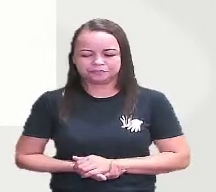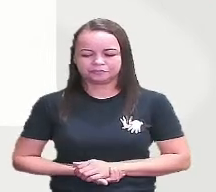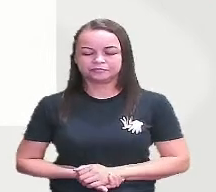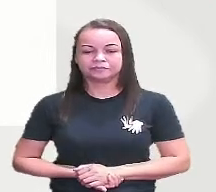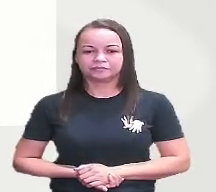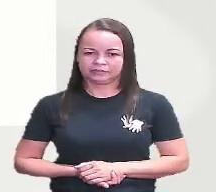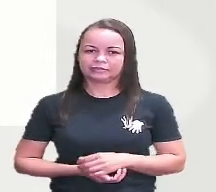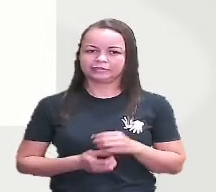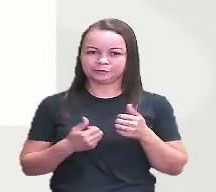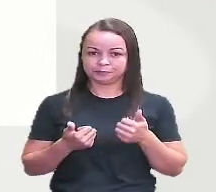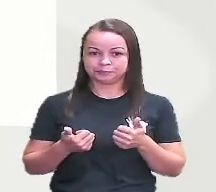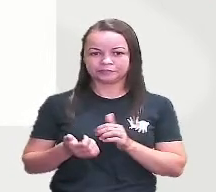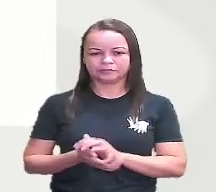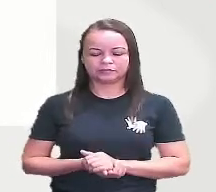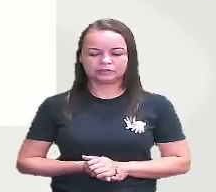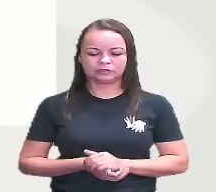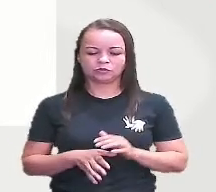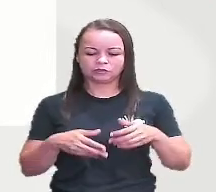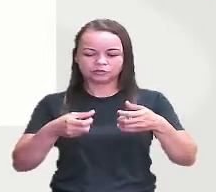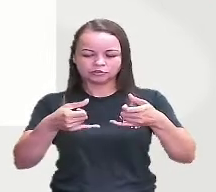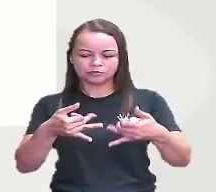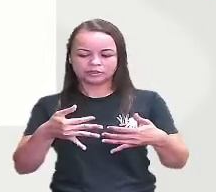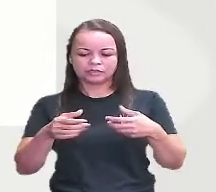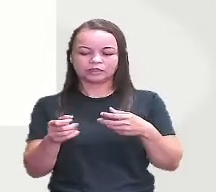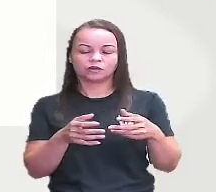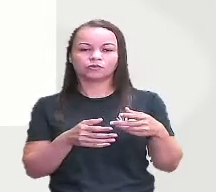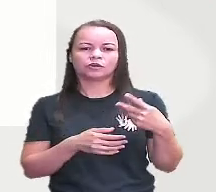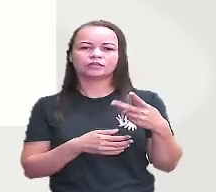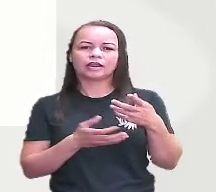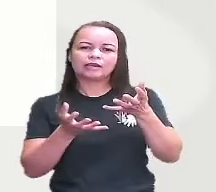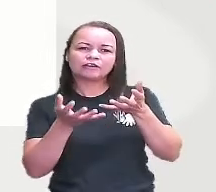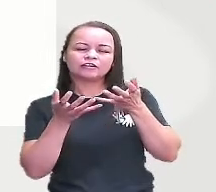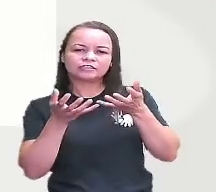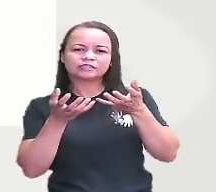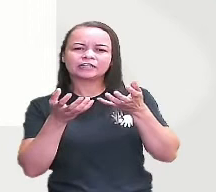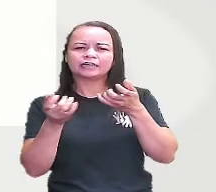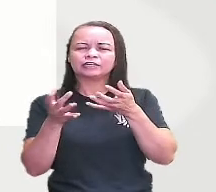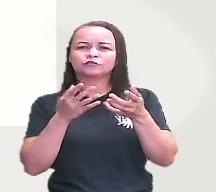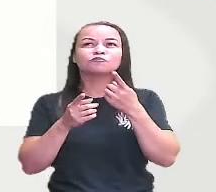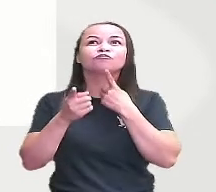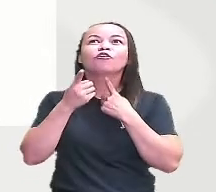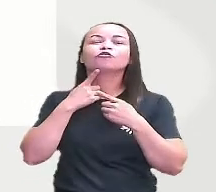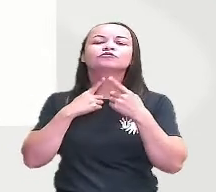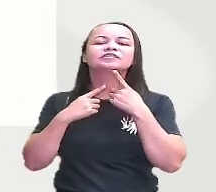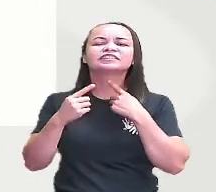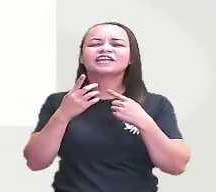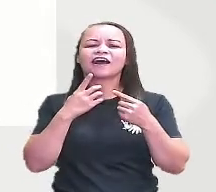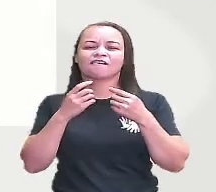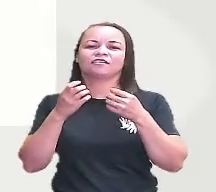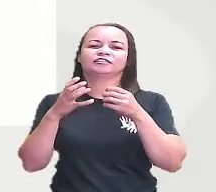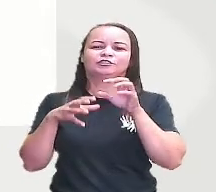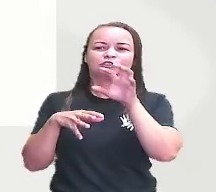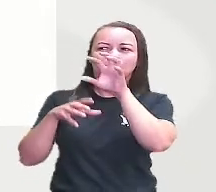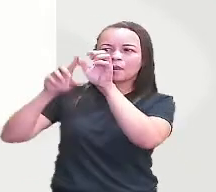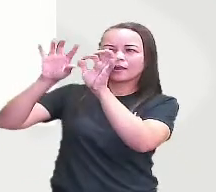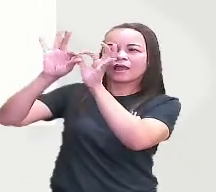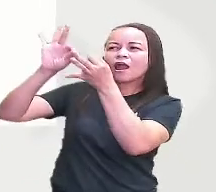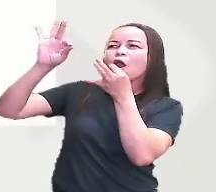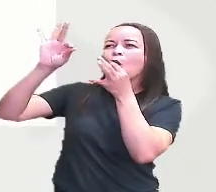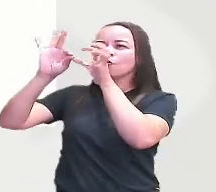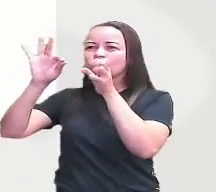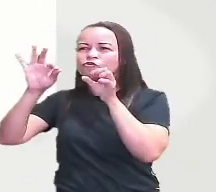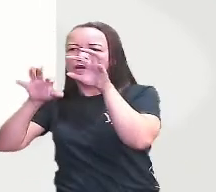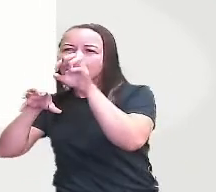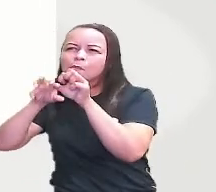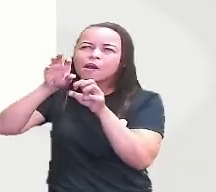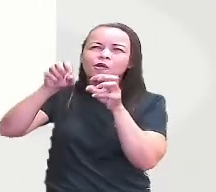Muito bem. Quando diz assim que ela estava querendo muito, há muita vontade, né, de apanhar as uvas para comer,